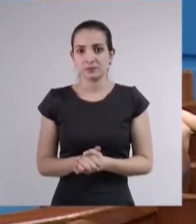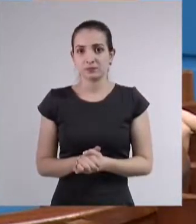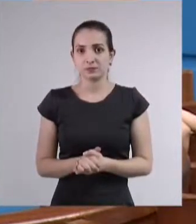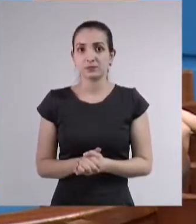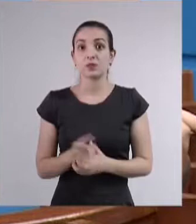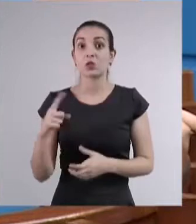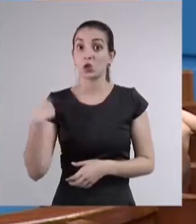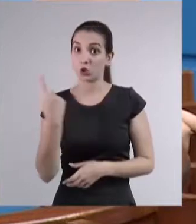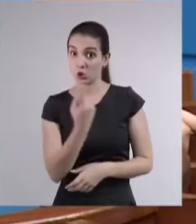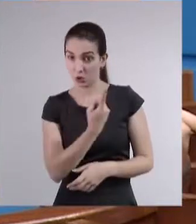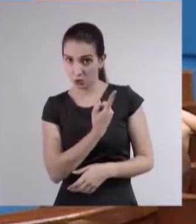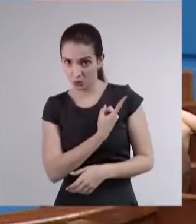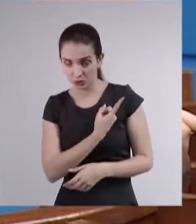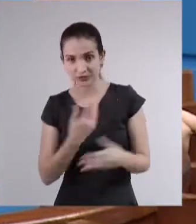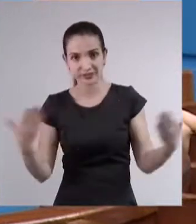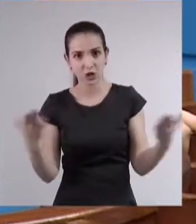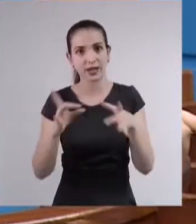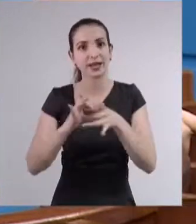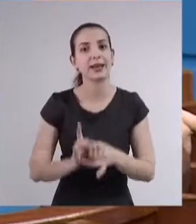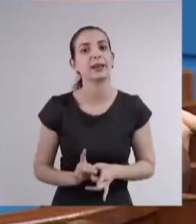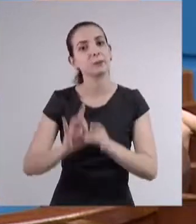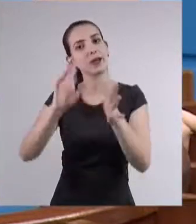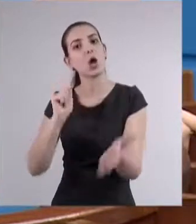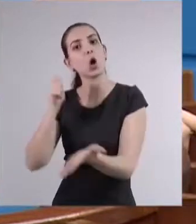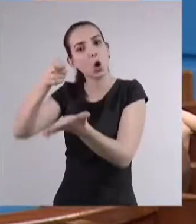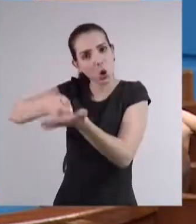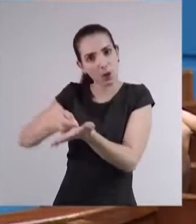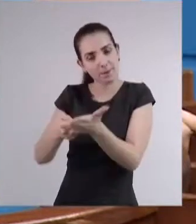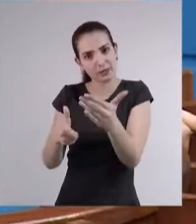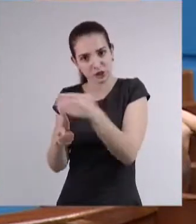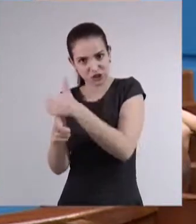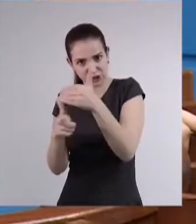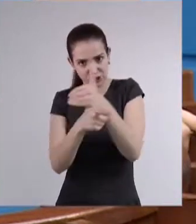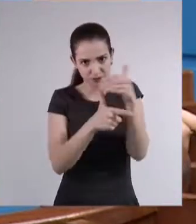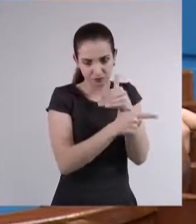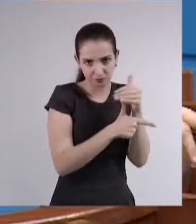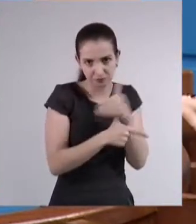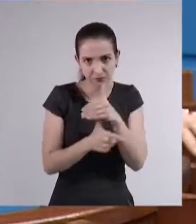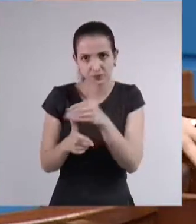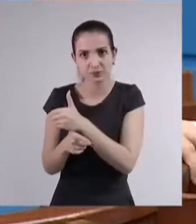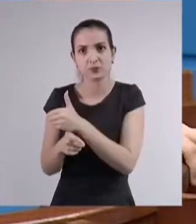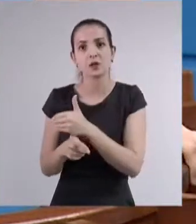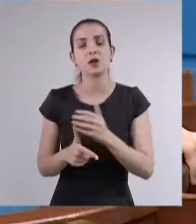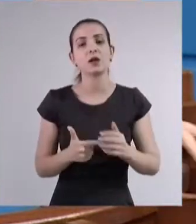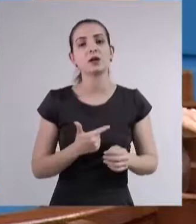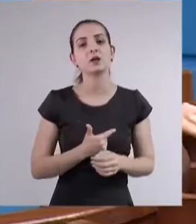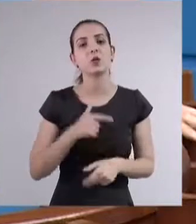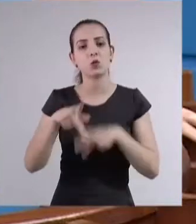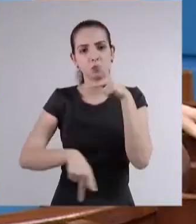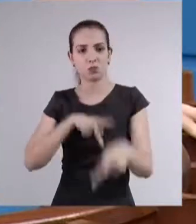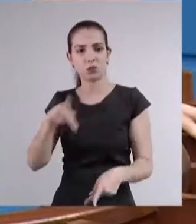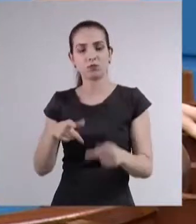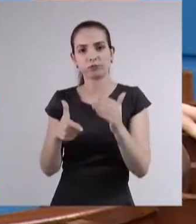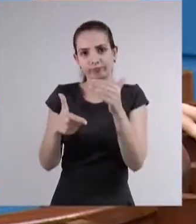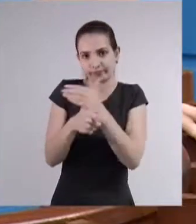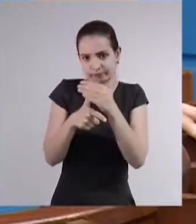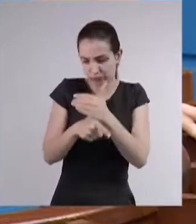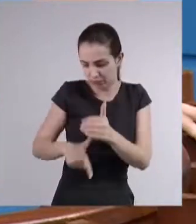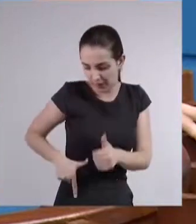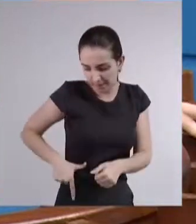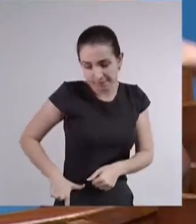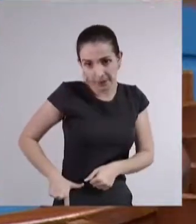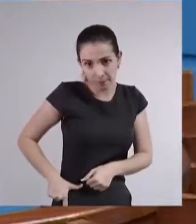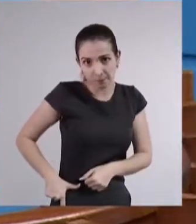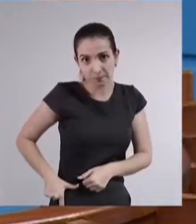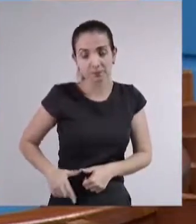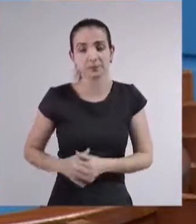Vamos liberar a compra de armas. O povo vai andar armado.